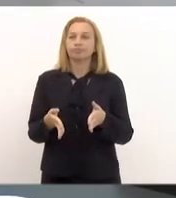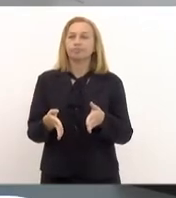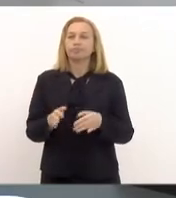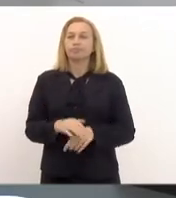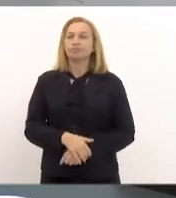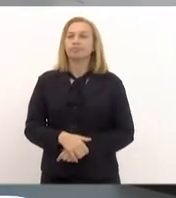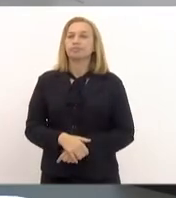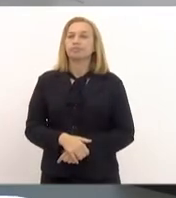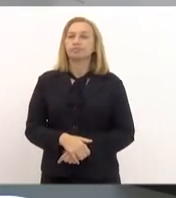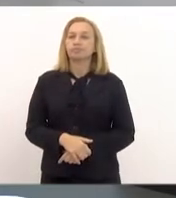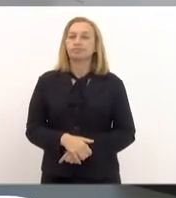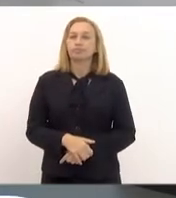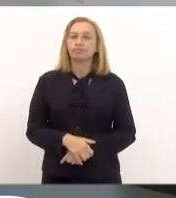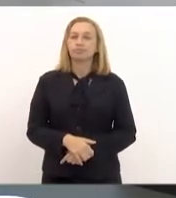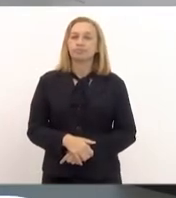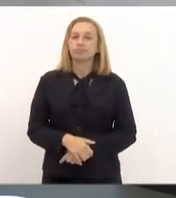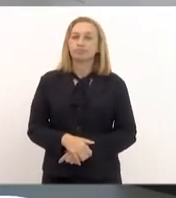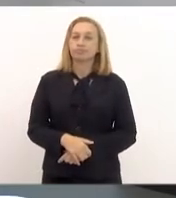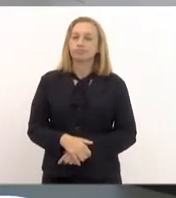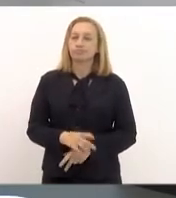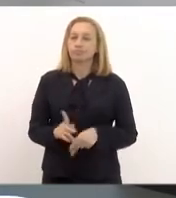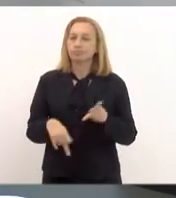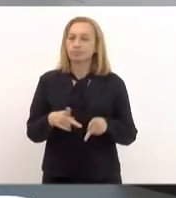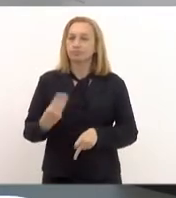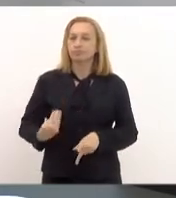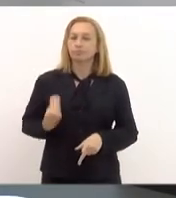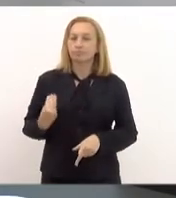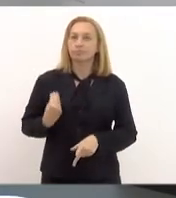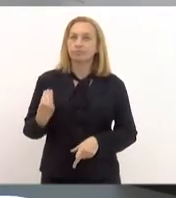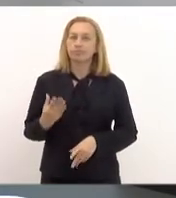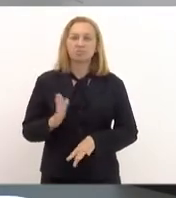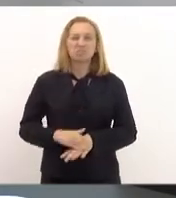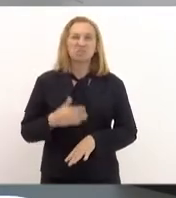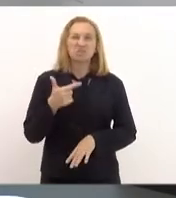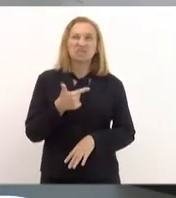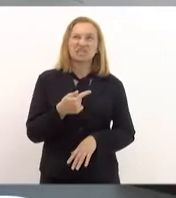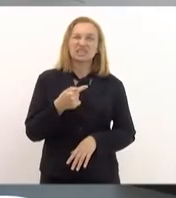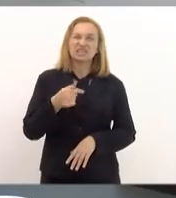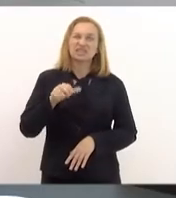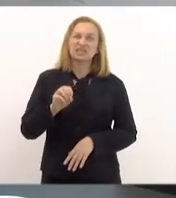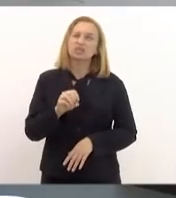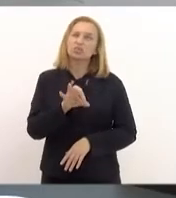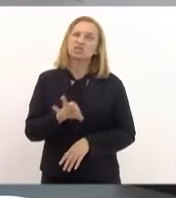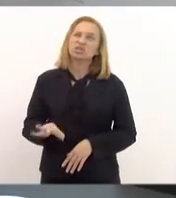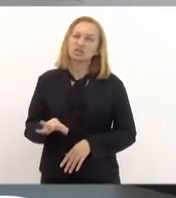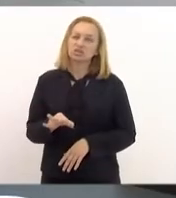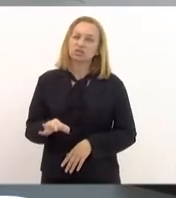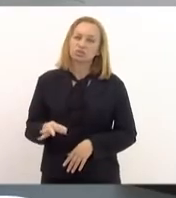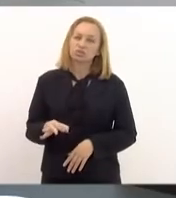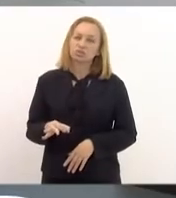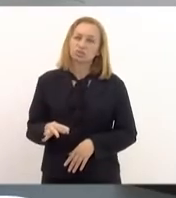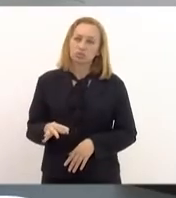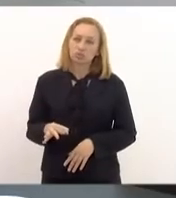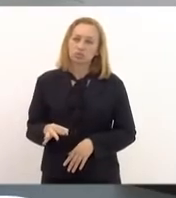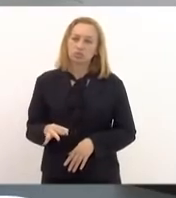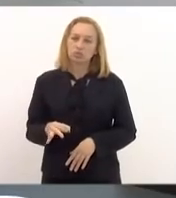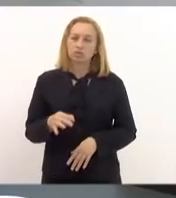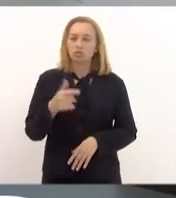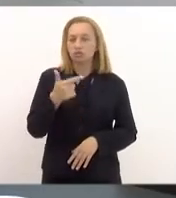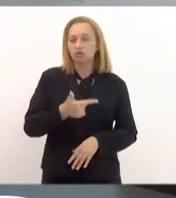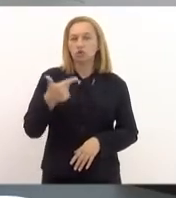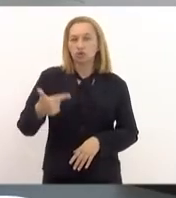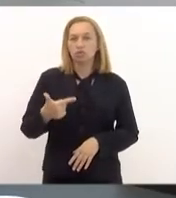populacional que vive aqui na região metropolitana, pelo menos 70%, certamente mais de 70% da população fluminense concentrada nos 22